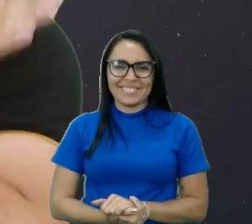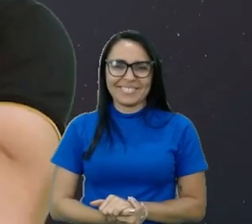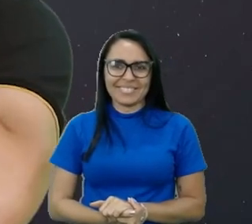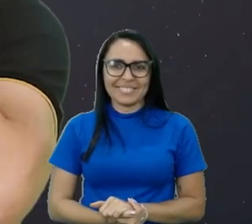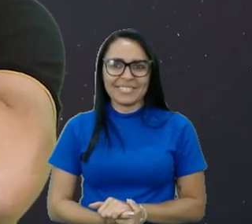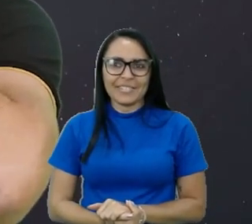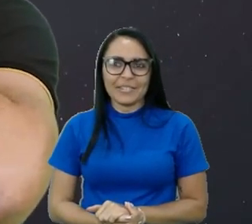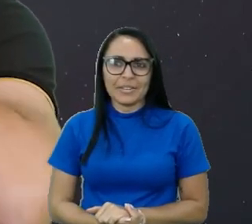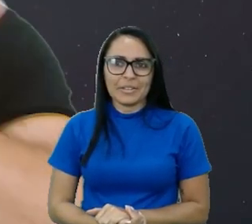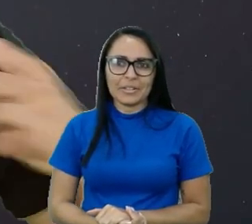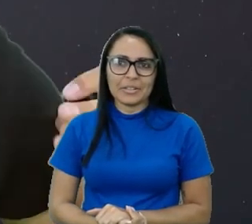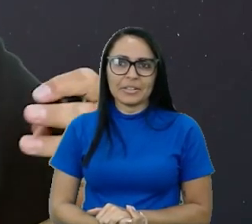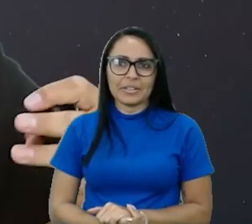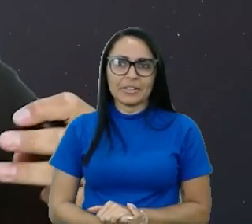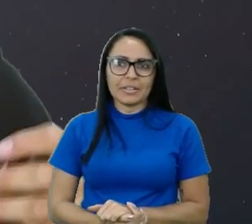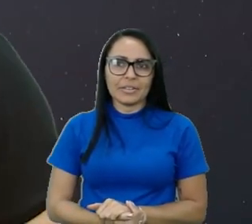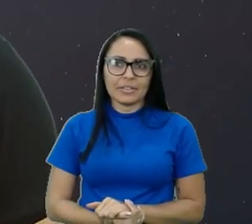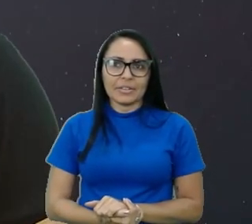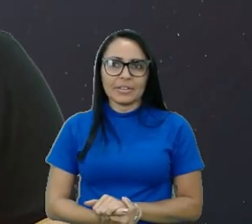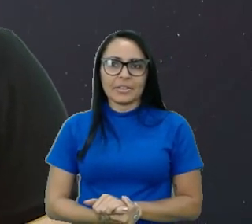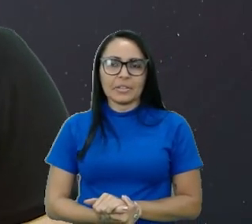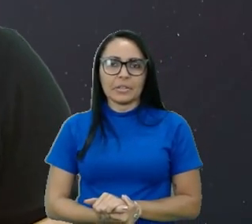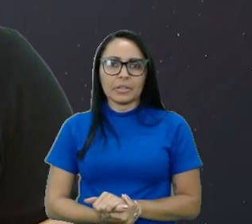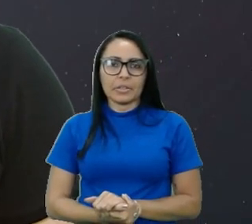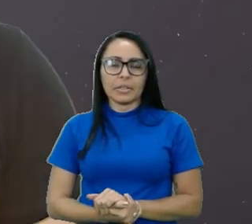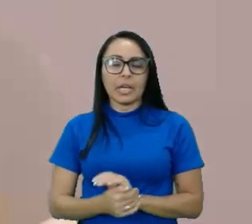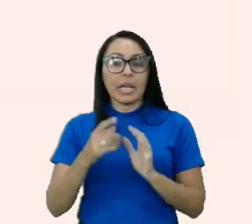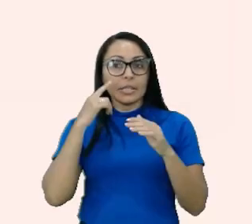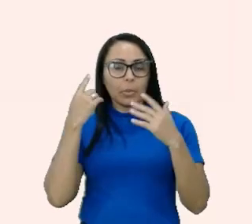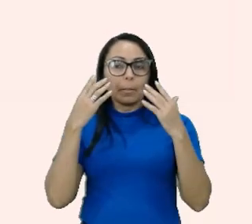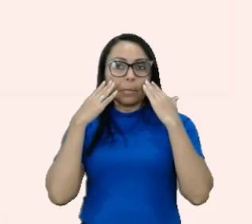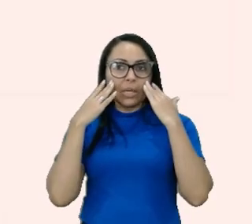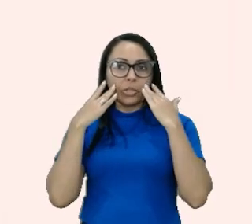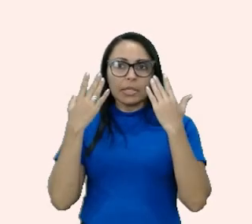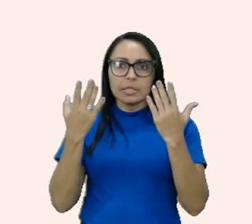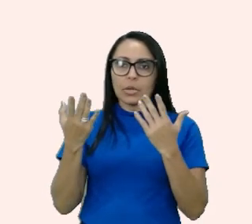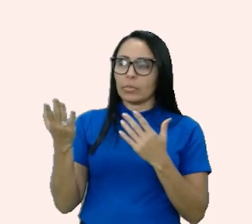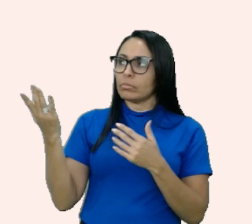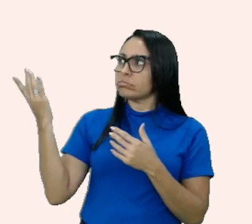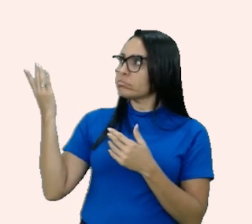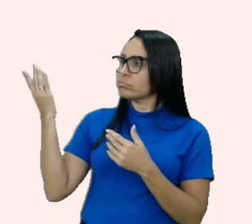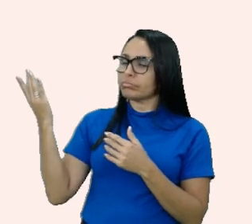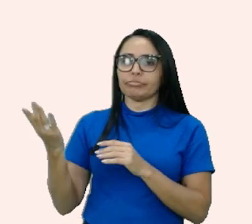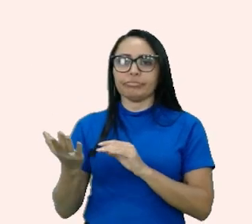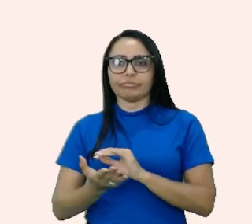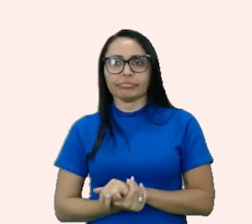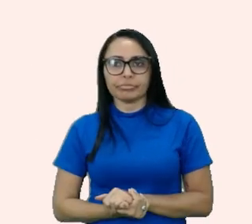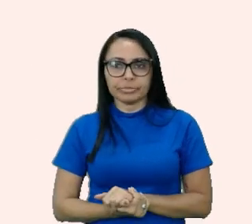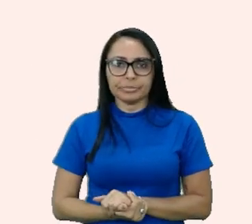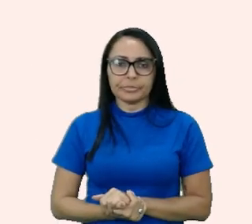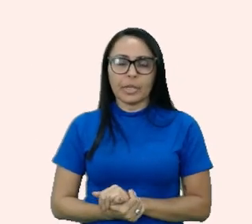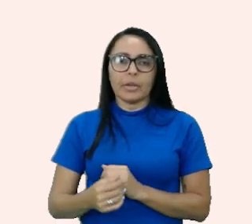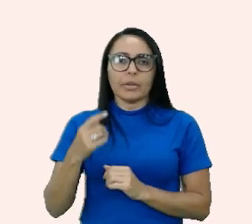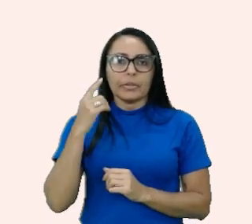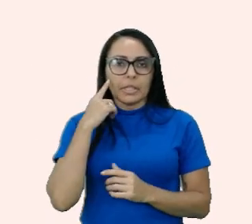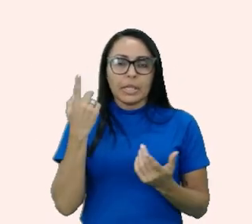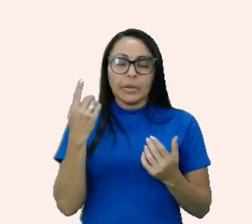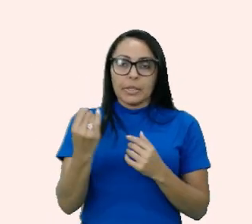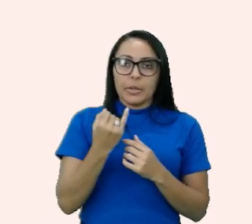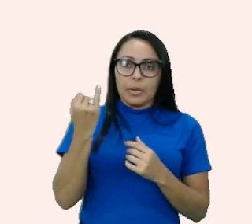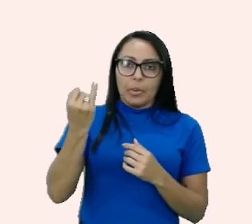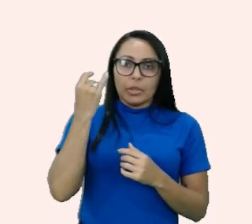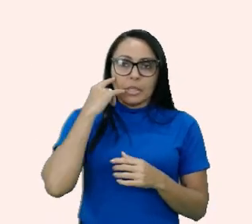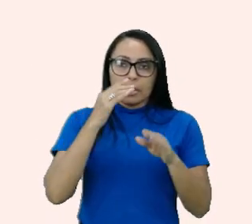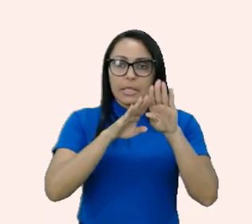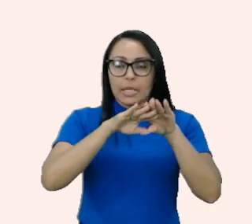Pois é, ou então o nosso balão. Então, presta atenção que vamos trabalhar com essa propriedade fundamental da